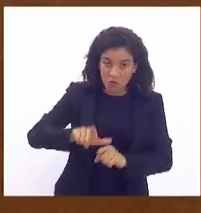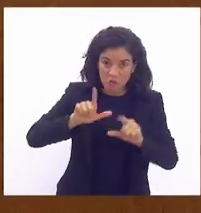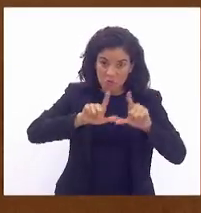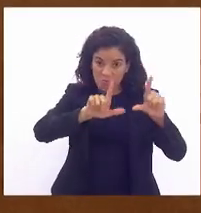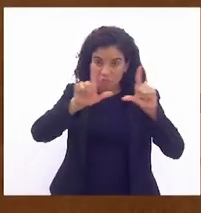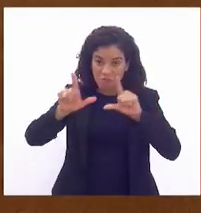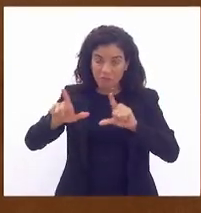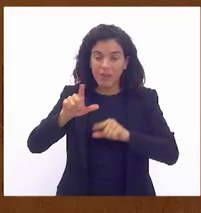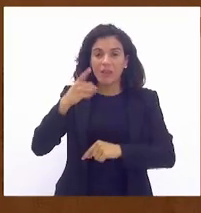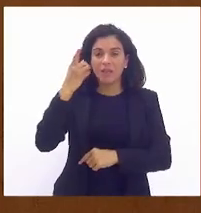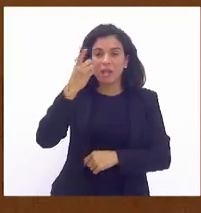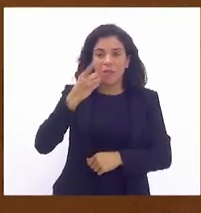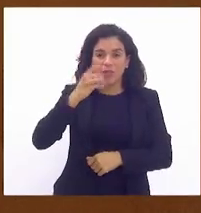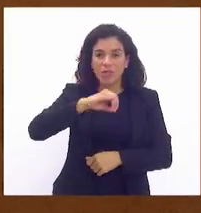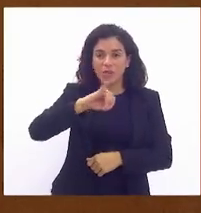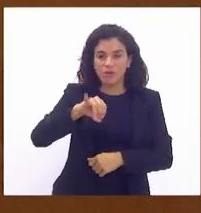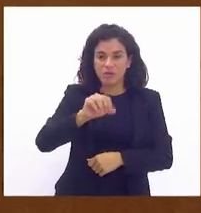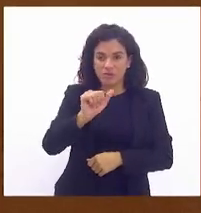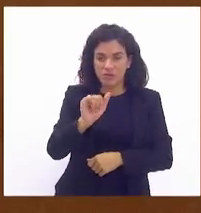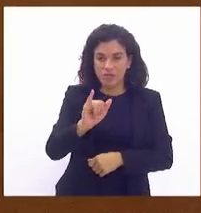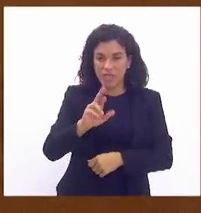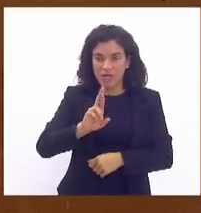Deputado Jaria, se você me permite,